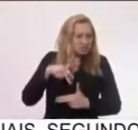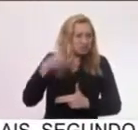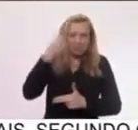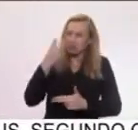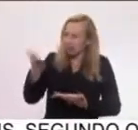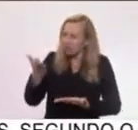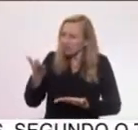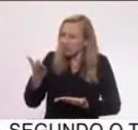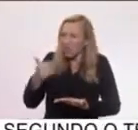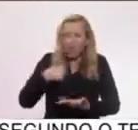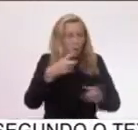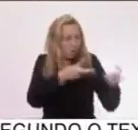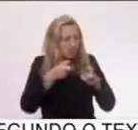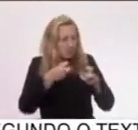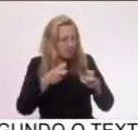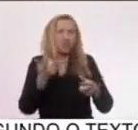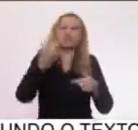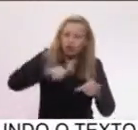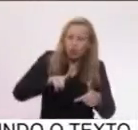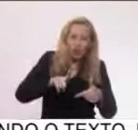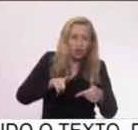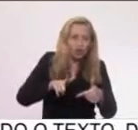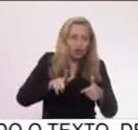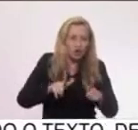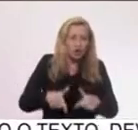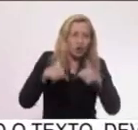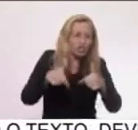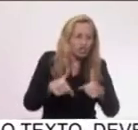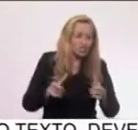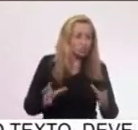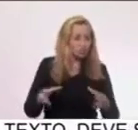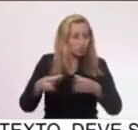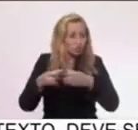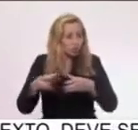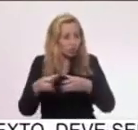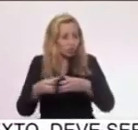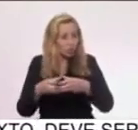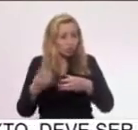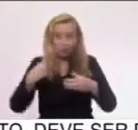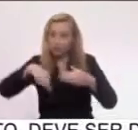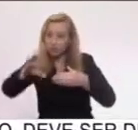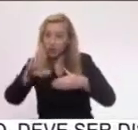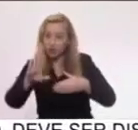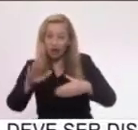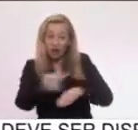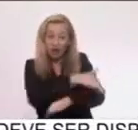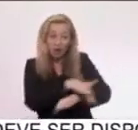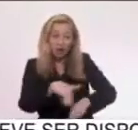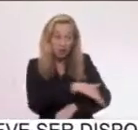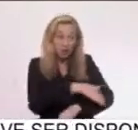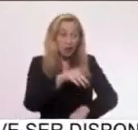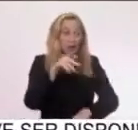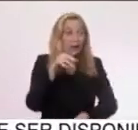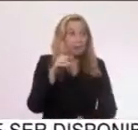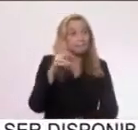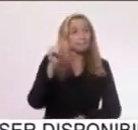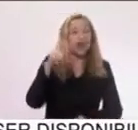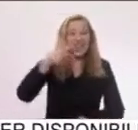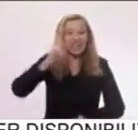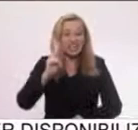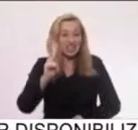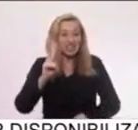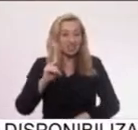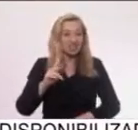deputado. Eu observei de novo a ação das quadrilhas que foram às ruas, as quadrilhas de black blocs, de